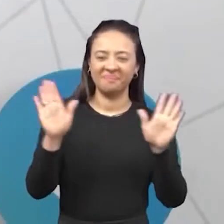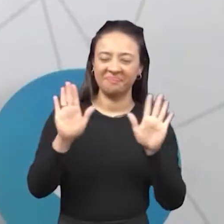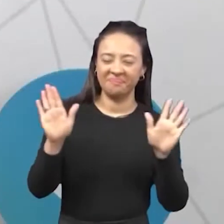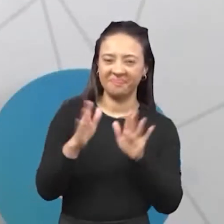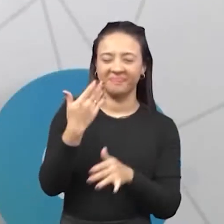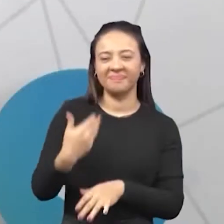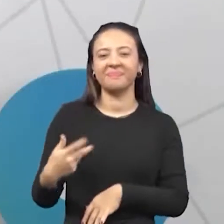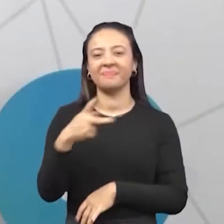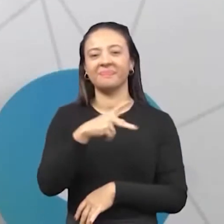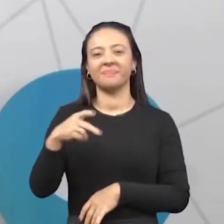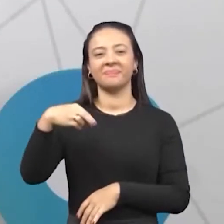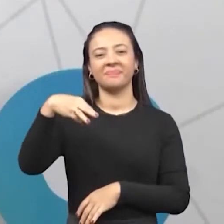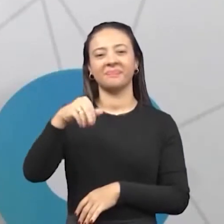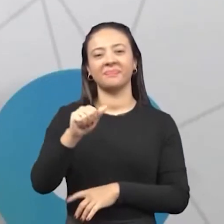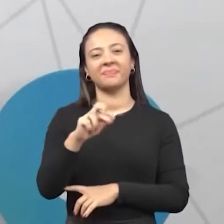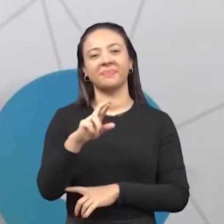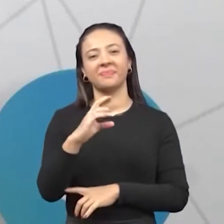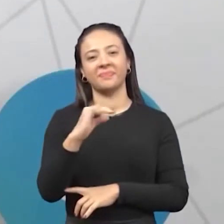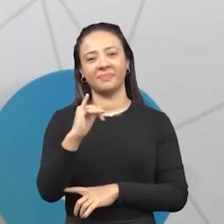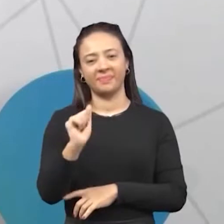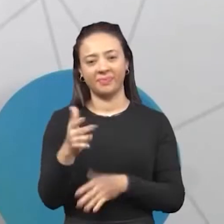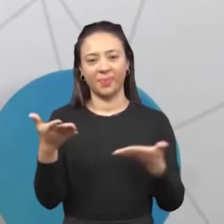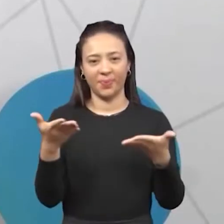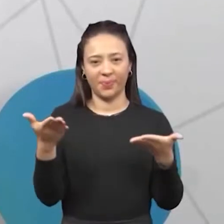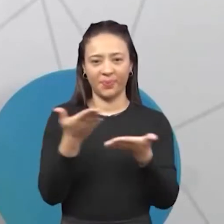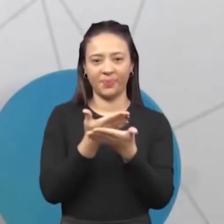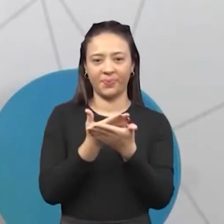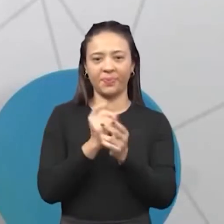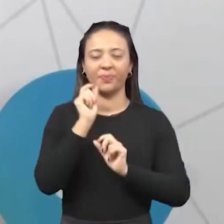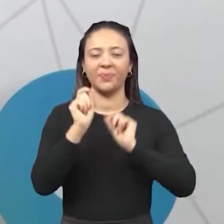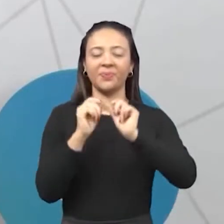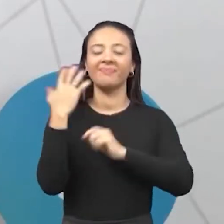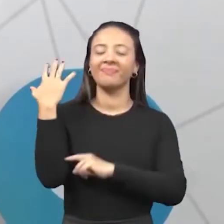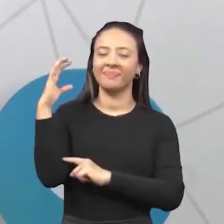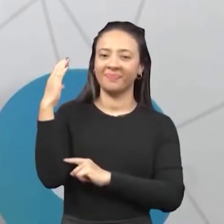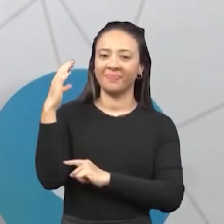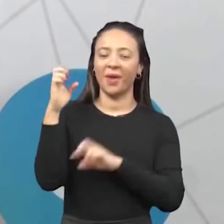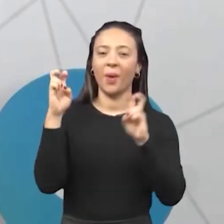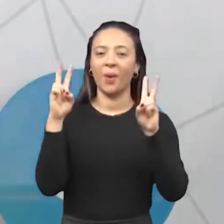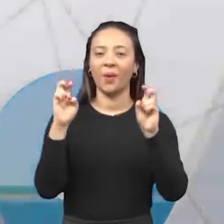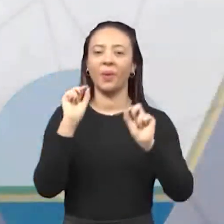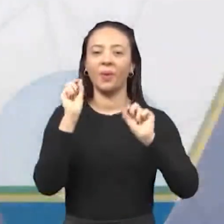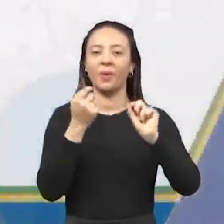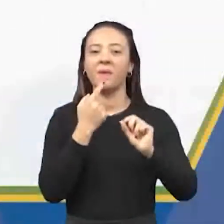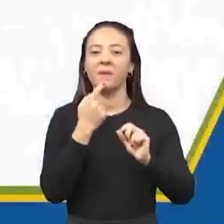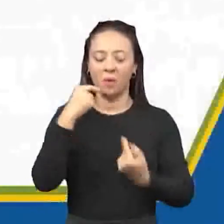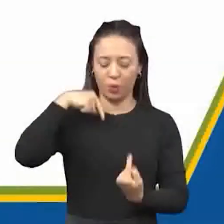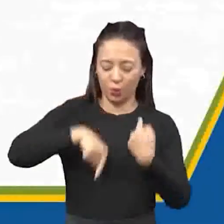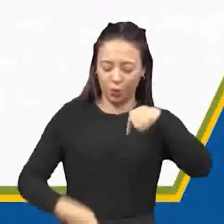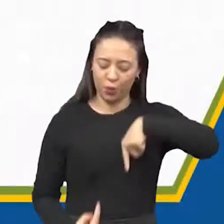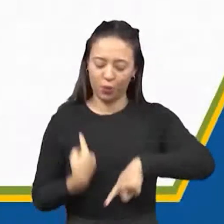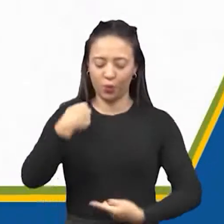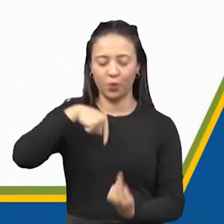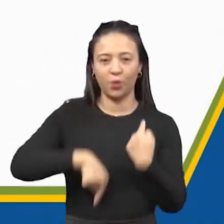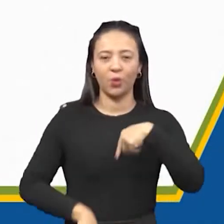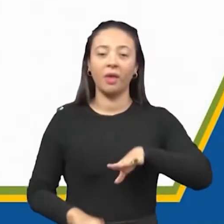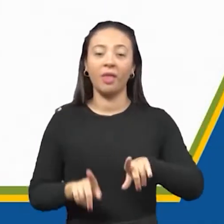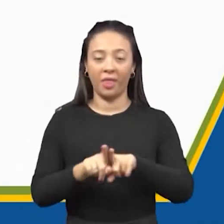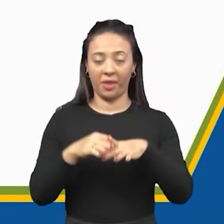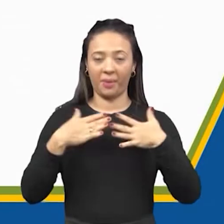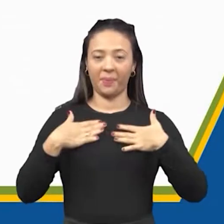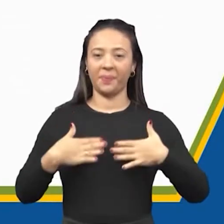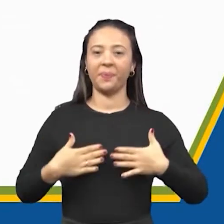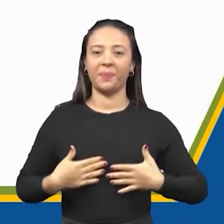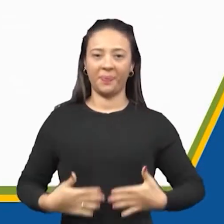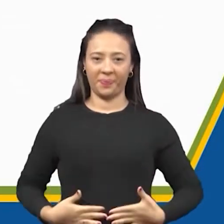Oi pessoal, eu sou a professora Márcia, nós vamos ter aulas de ciências e o assunto é o sistema circulatório, anatomia